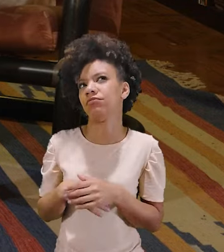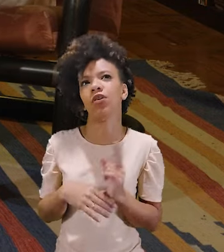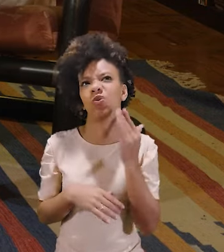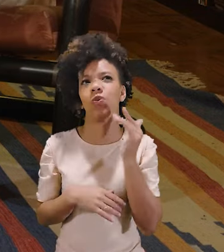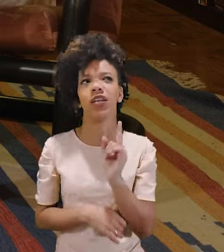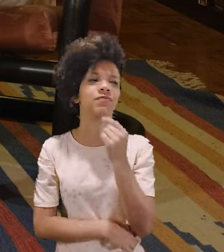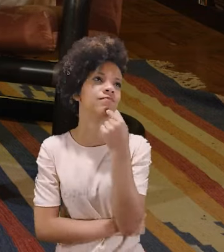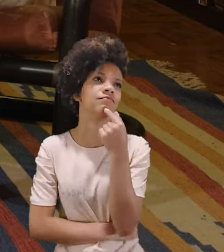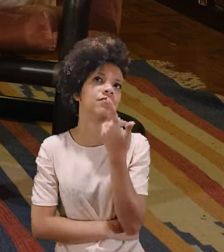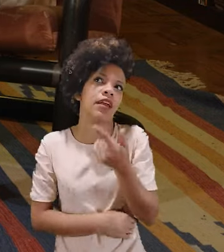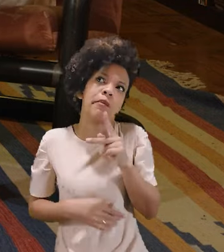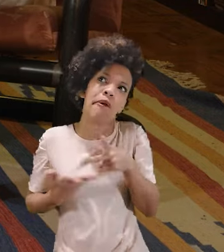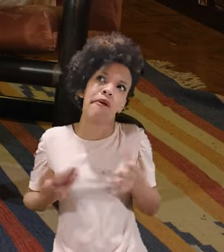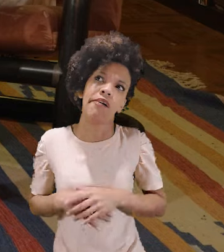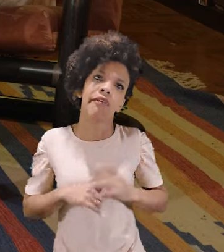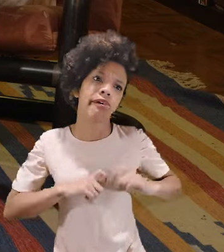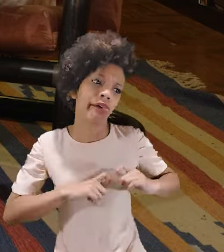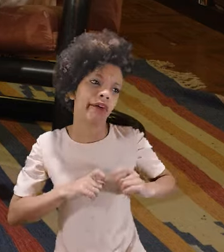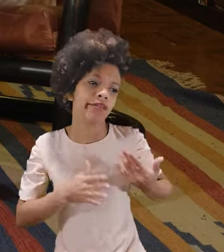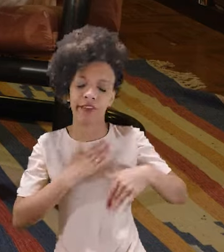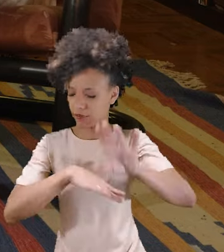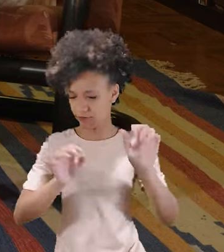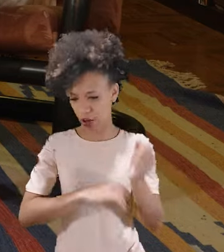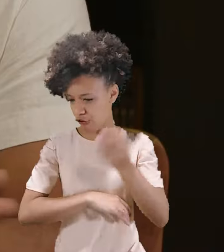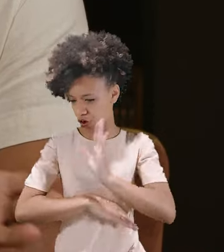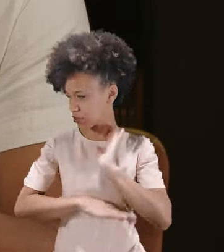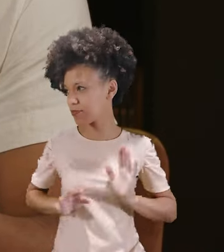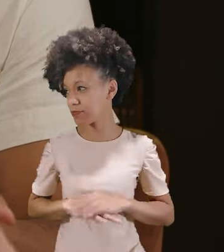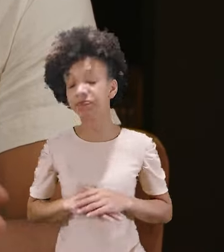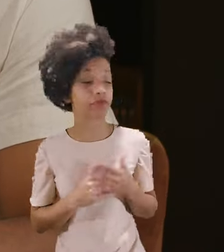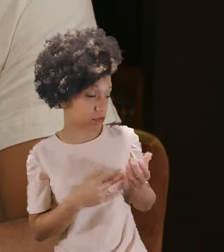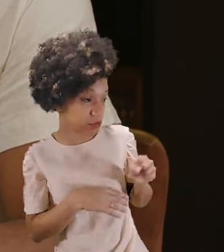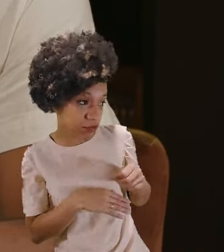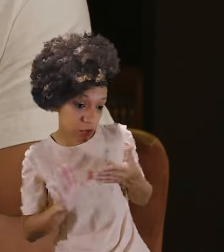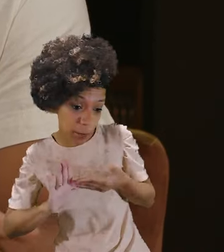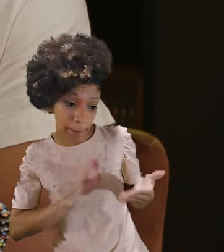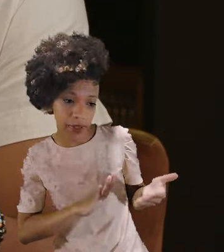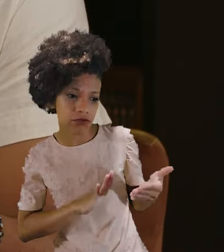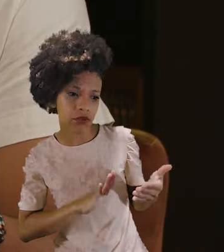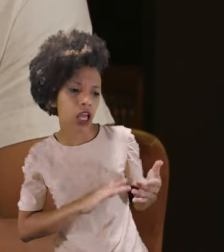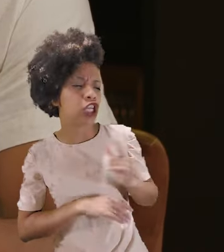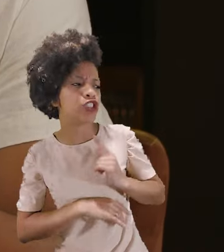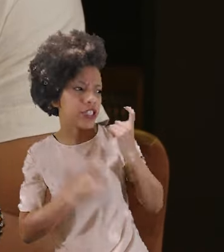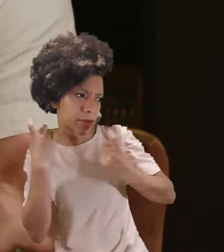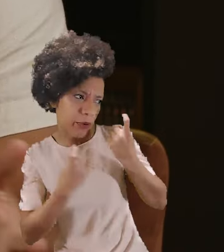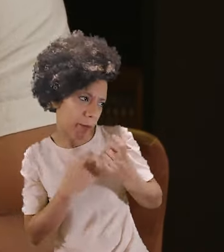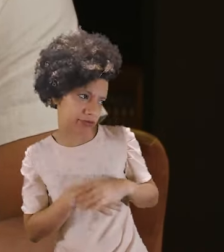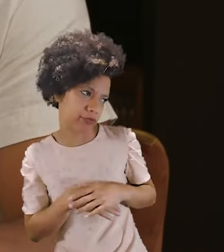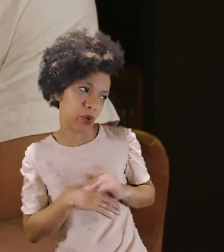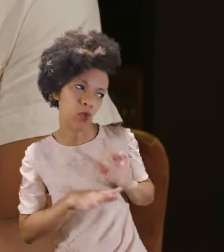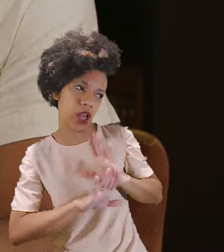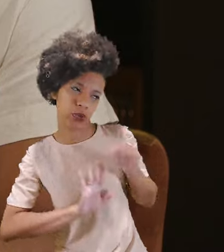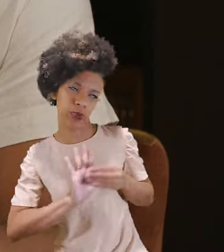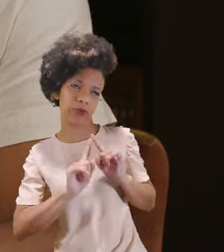a não é compreensível não é quer pegar pé e você tá assim vai tá está no momento ali os caras tirou essa essa questão se melhor